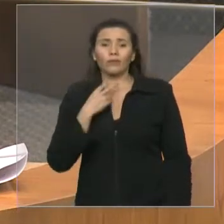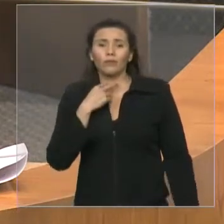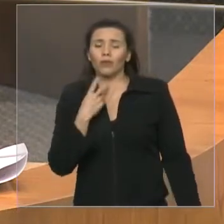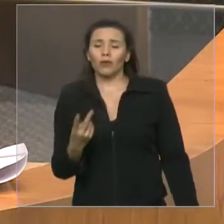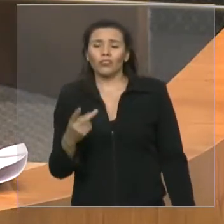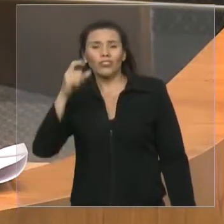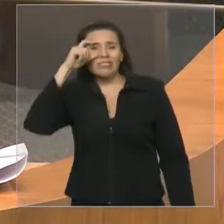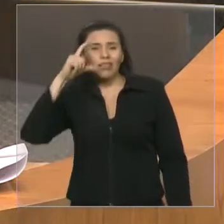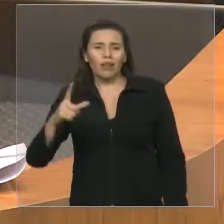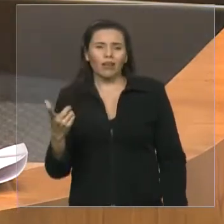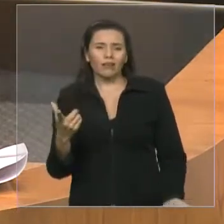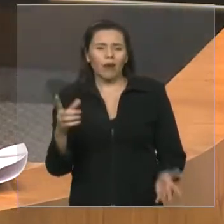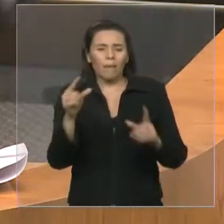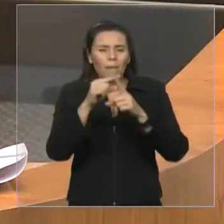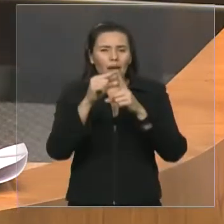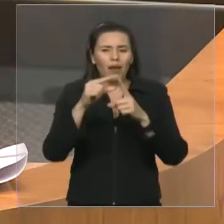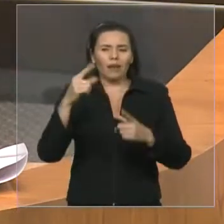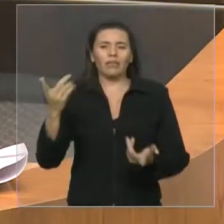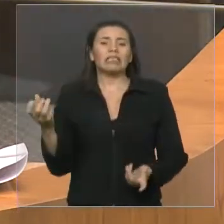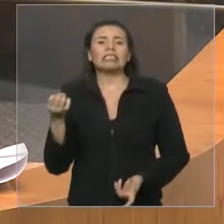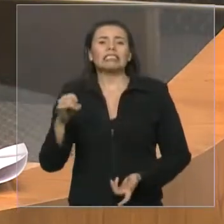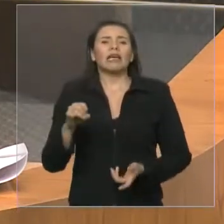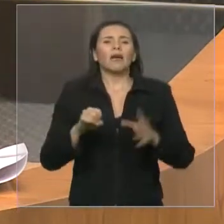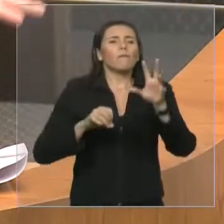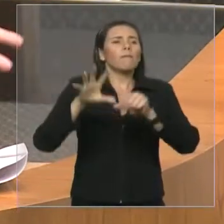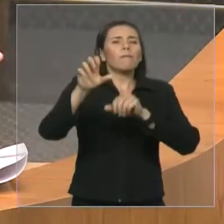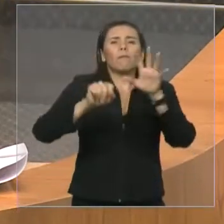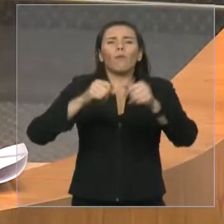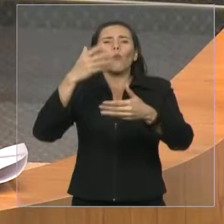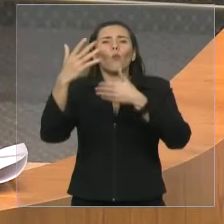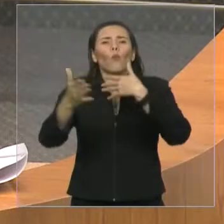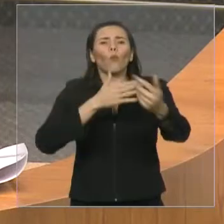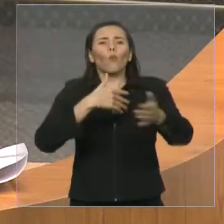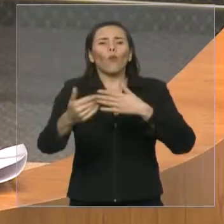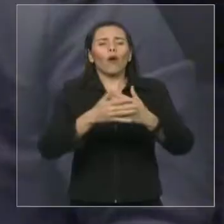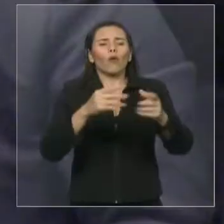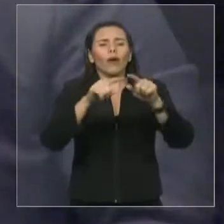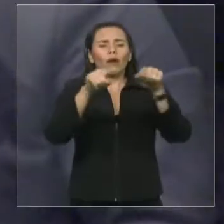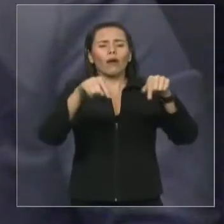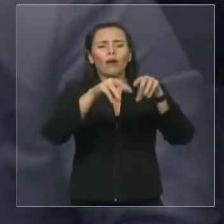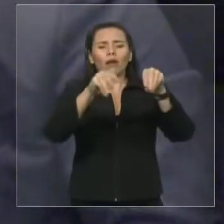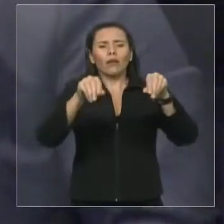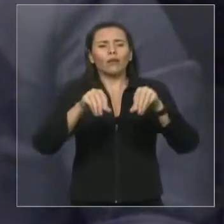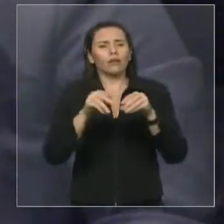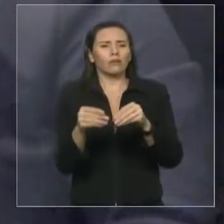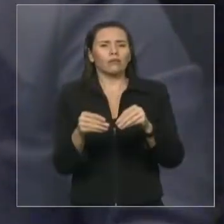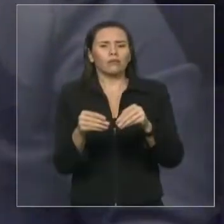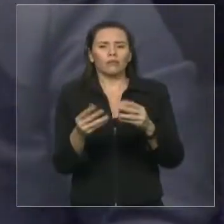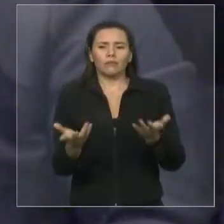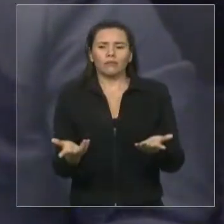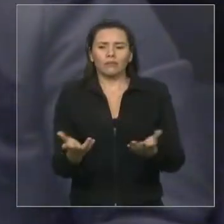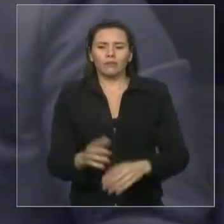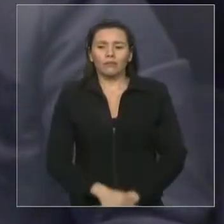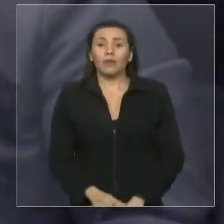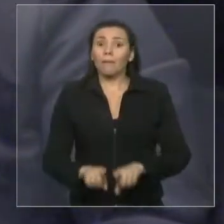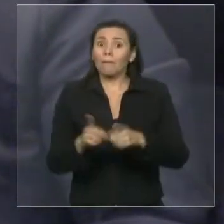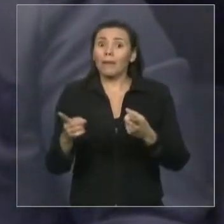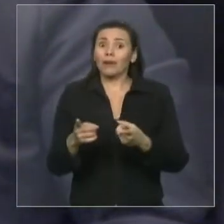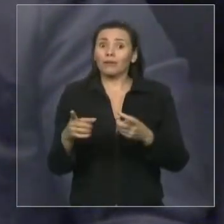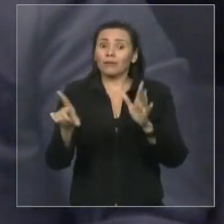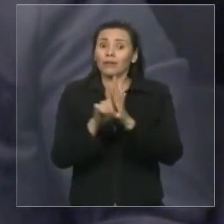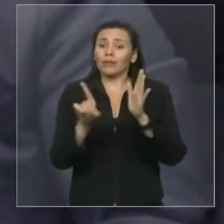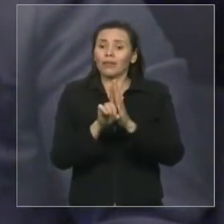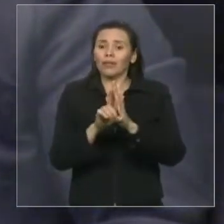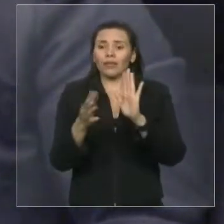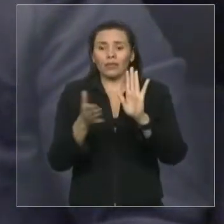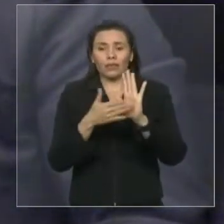interesse. E se ele pegar qualquer terreno do Maranhão? Não, mas a lei não permite isso. Como não permite, um artigo tira a propriedade Vossa Excelência do pediu outro. que eu entrasse no Google